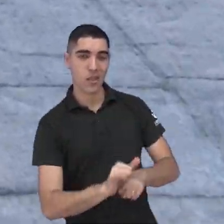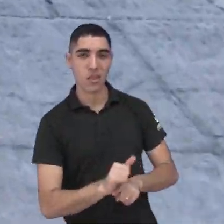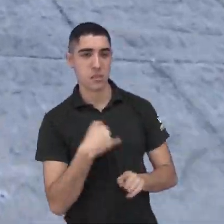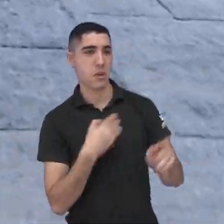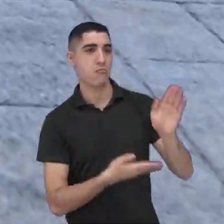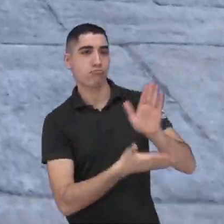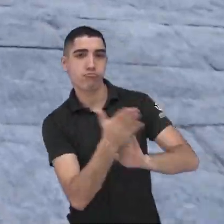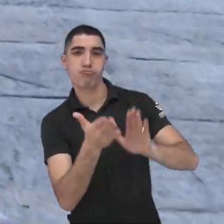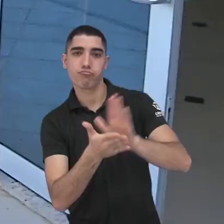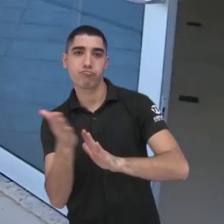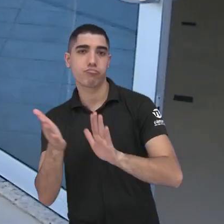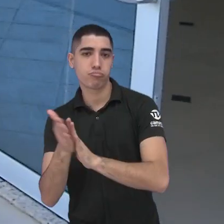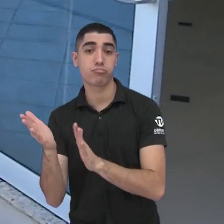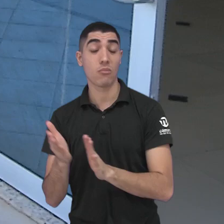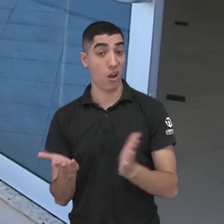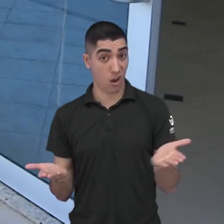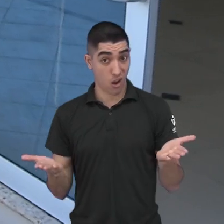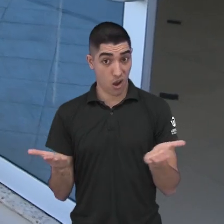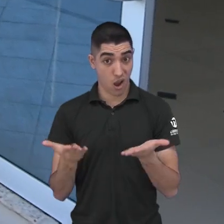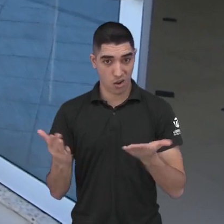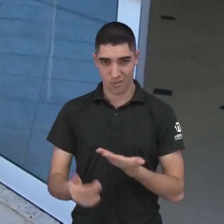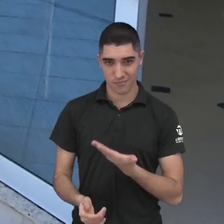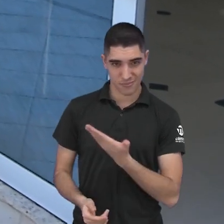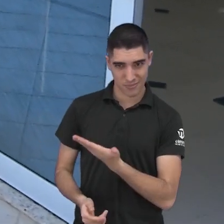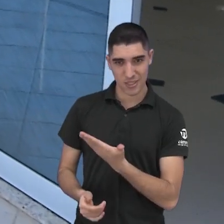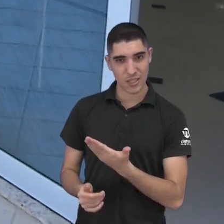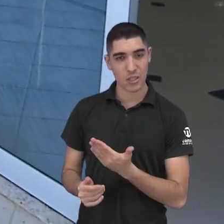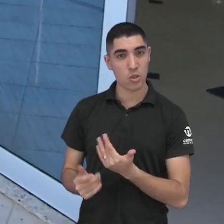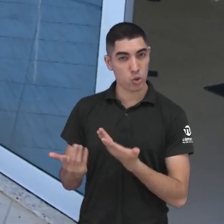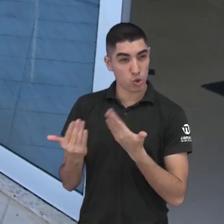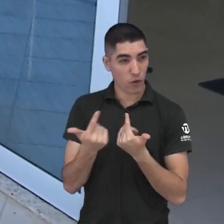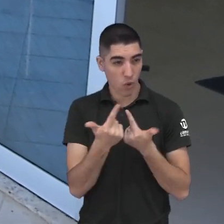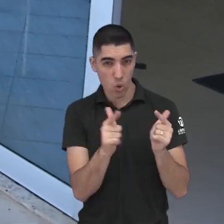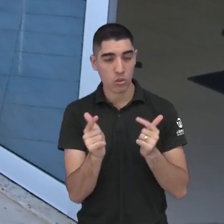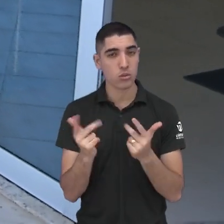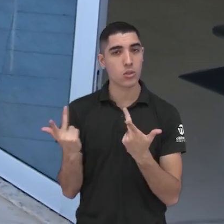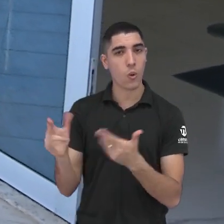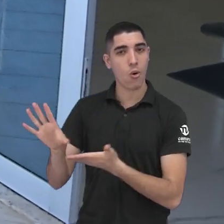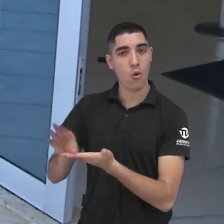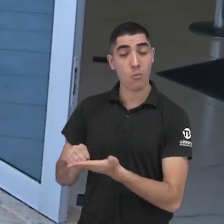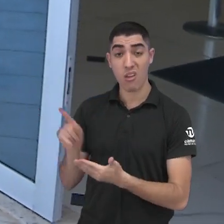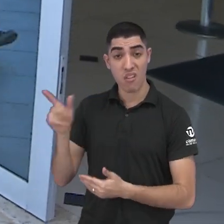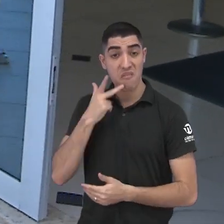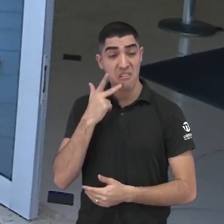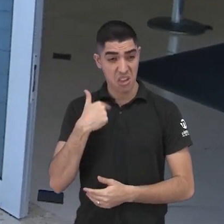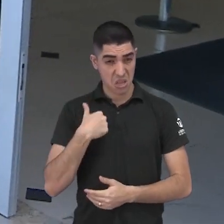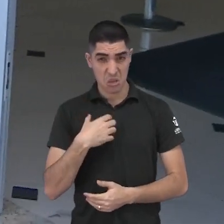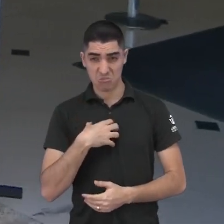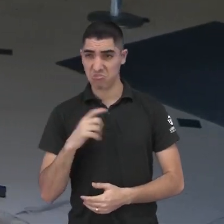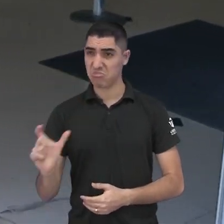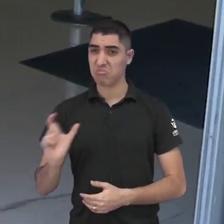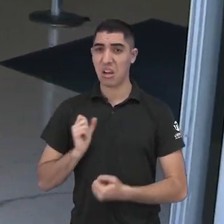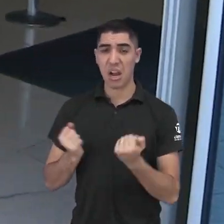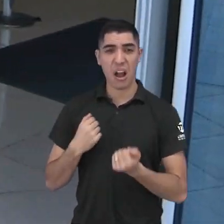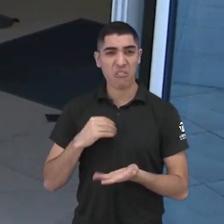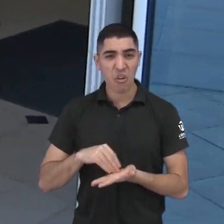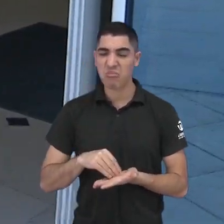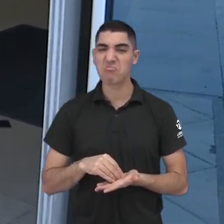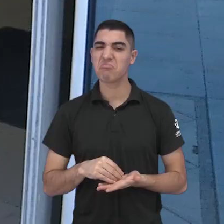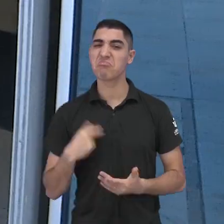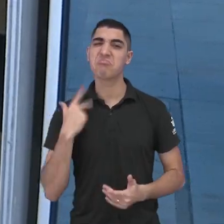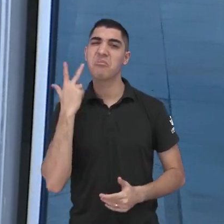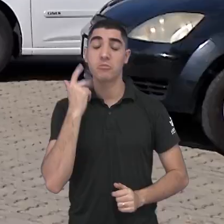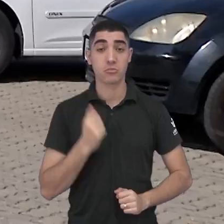alternativas para a locomoção. Agora, com cada vez mais jovens seguindo o exemplo, ele garante, não sente falta da carteira